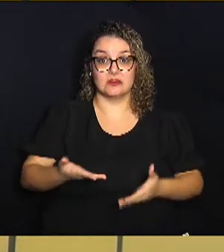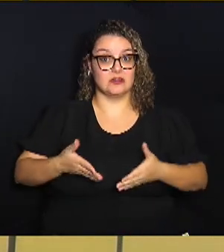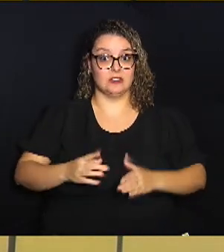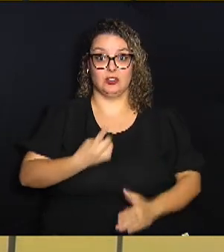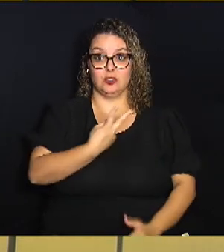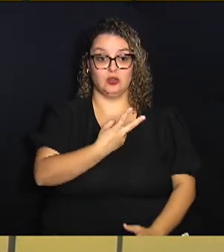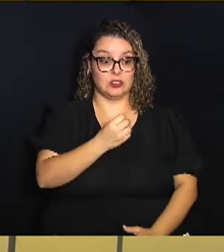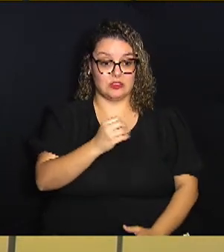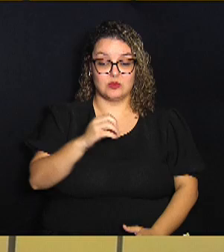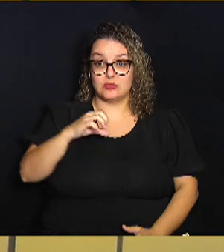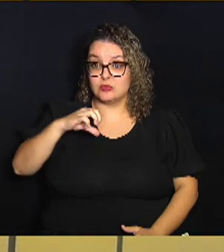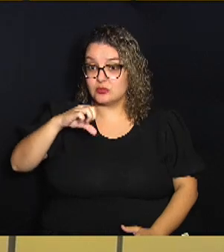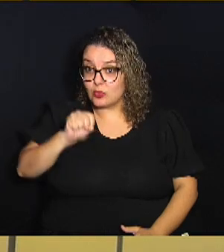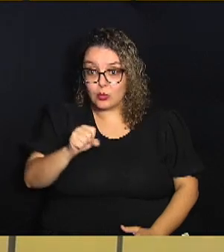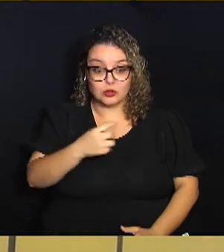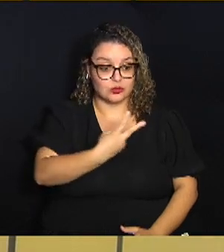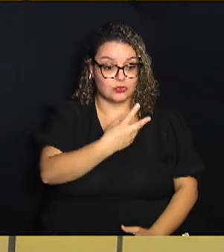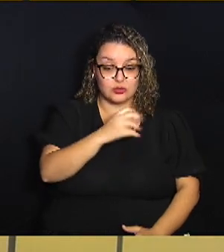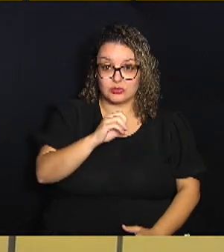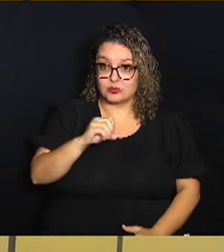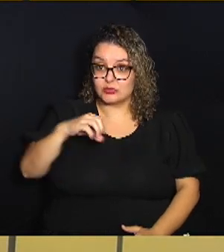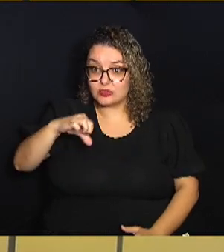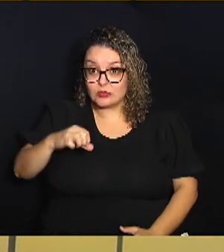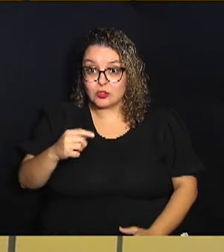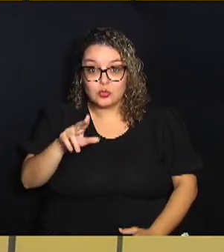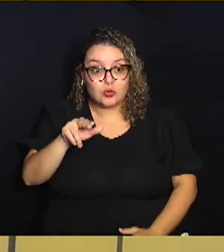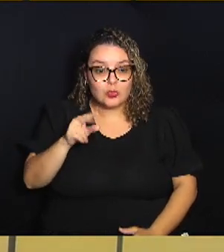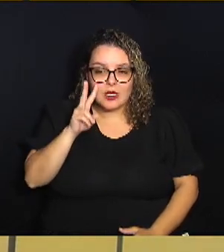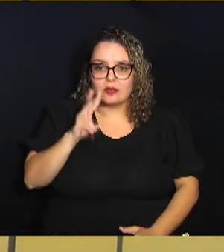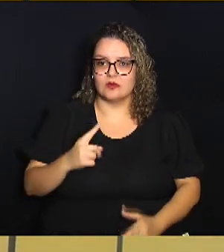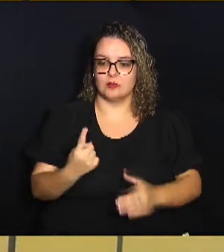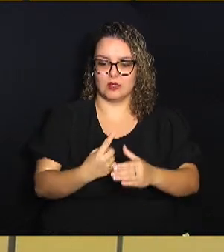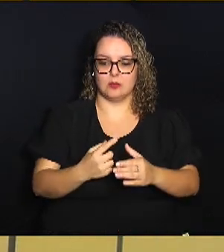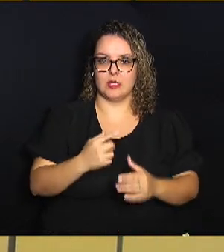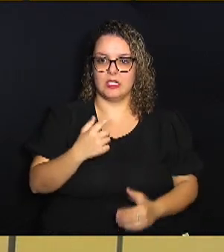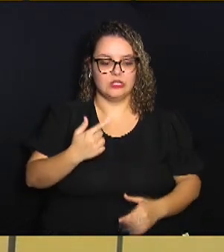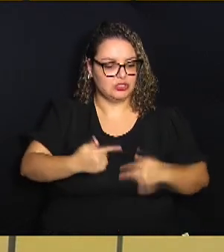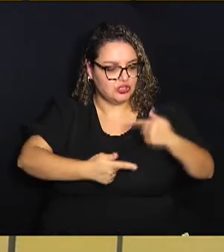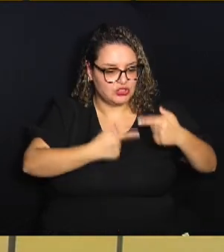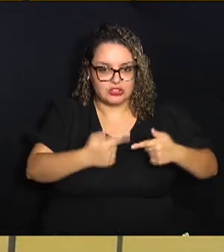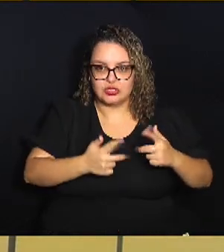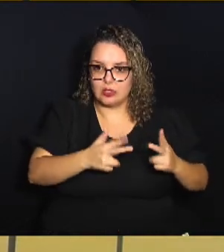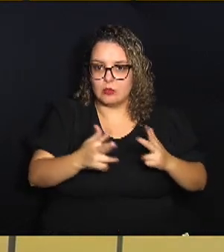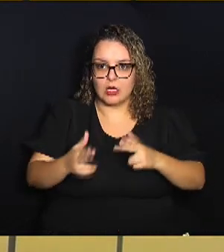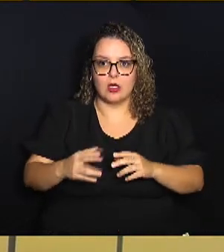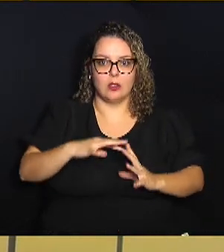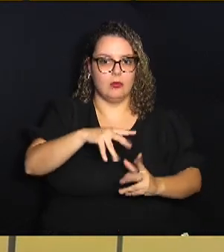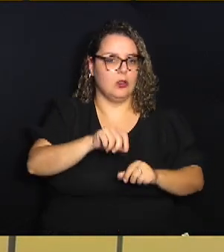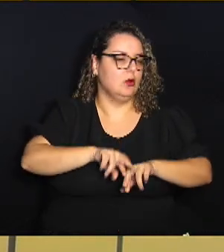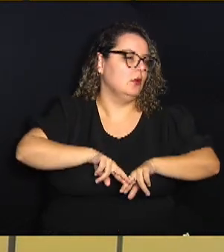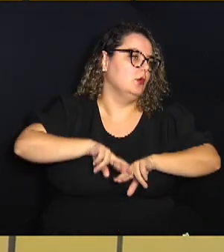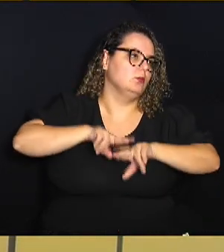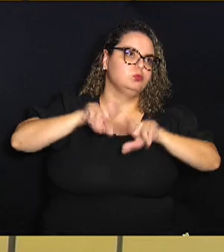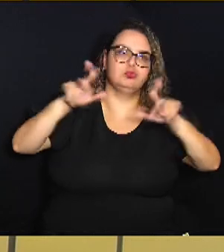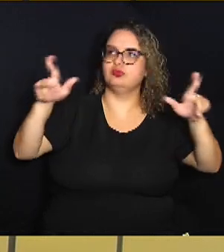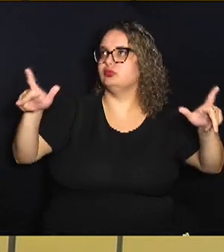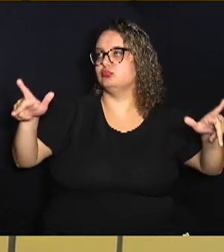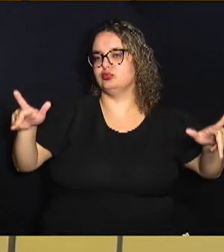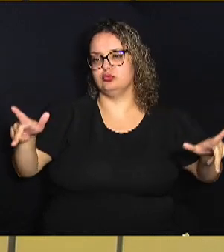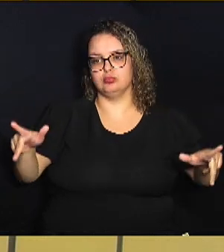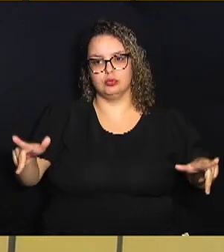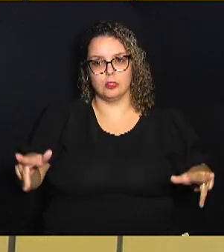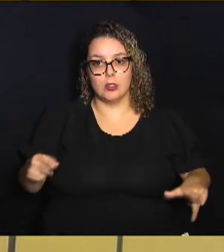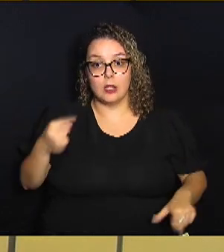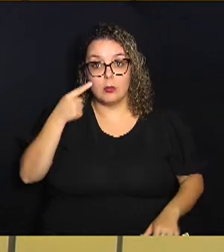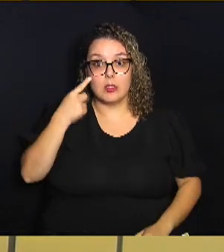2009, nunca pegou um CD na mão. Sim. Olha a diferença, é uma mesma geração que viveu momentos de mundo completamente diferentes. Pensa